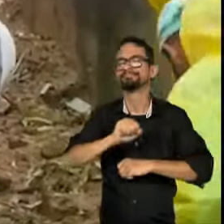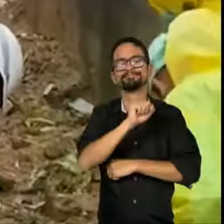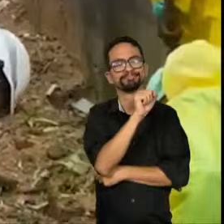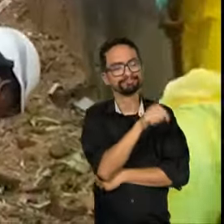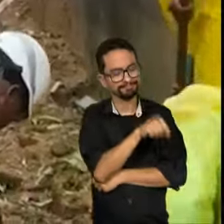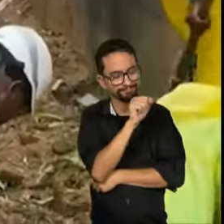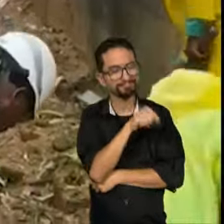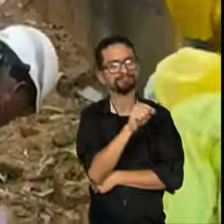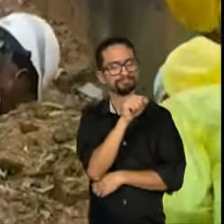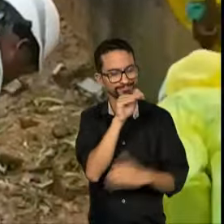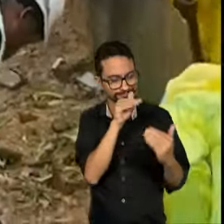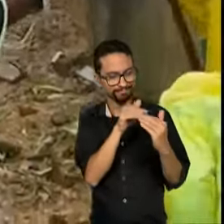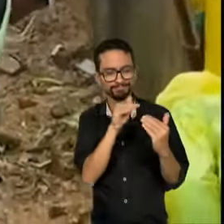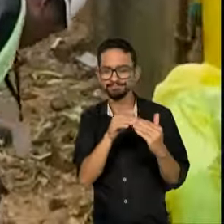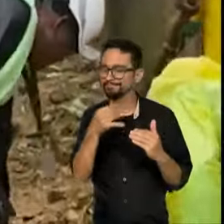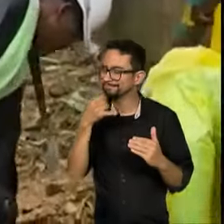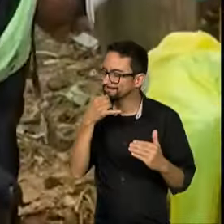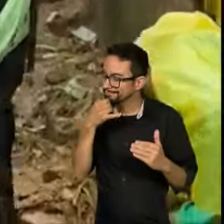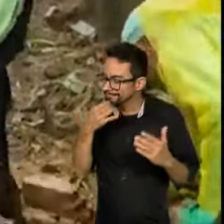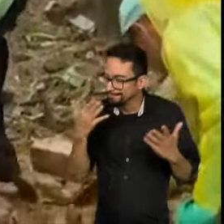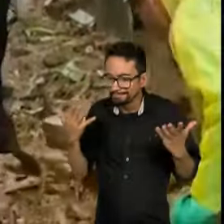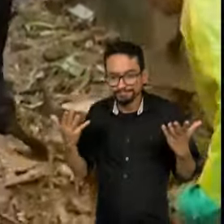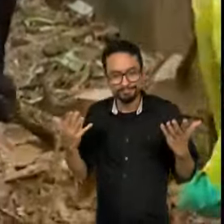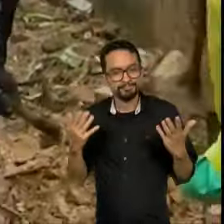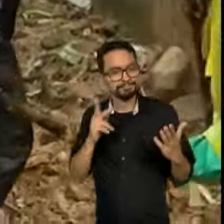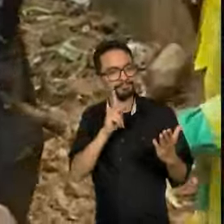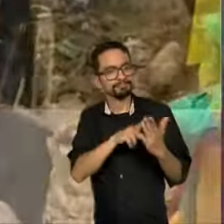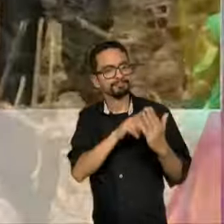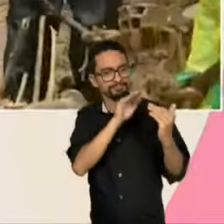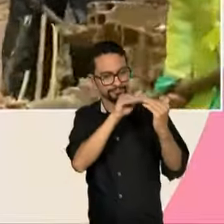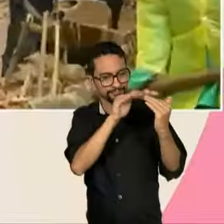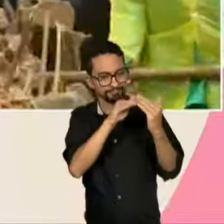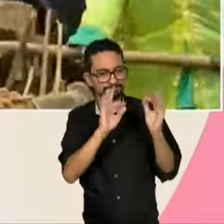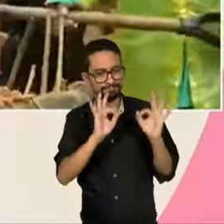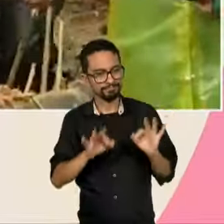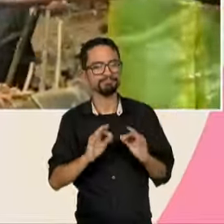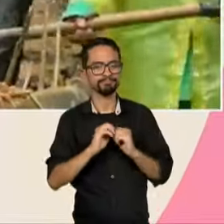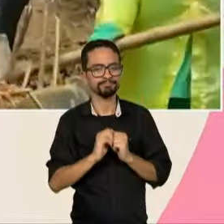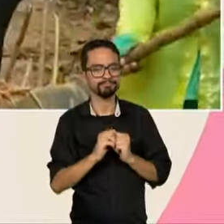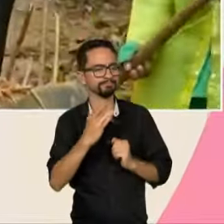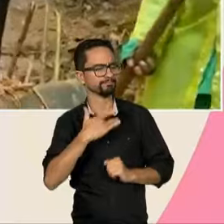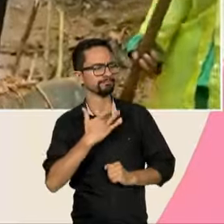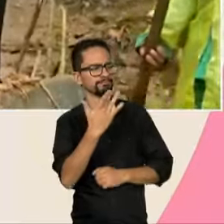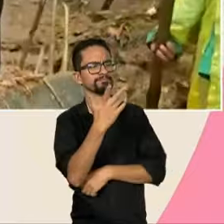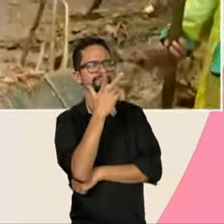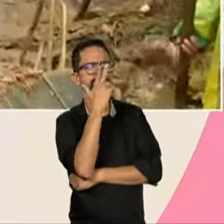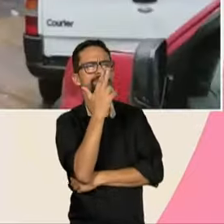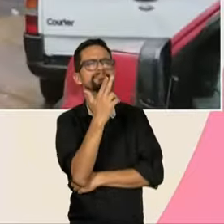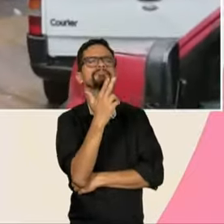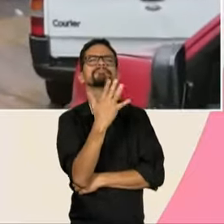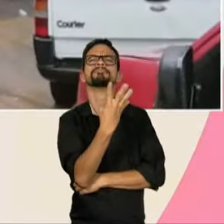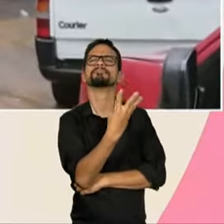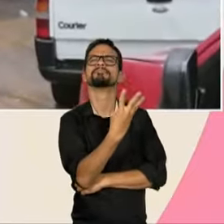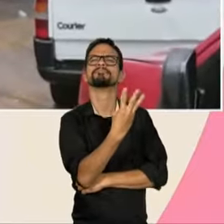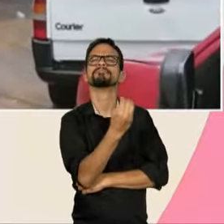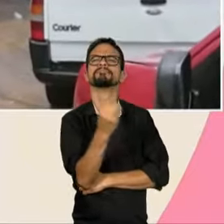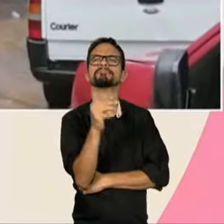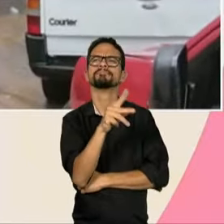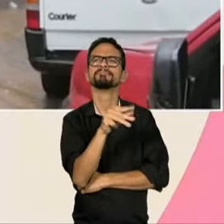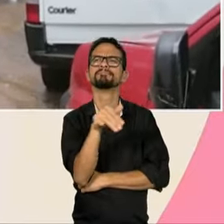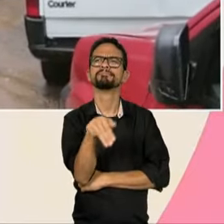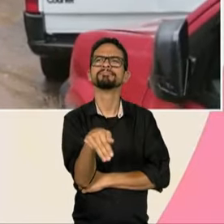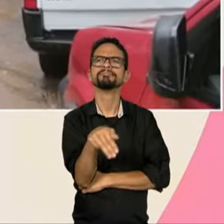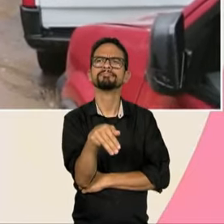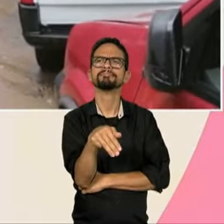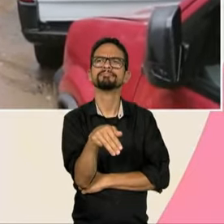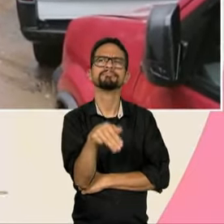Sim. A gente recentemente chegou a não me lembro, acho que é 400 ppm, que é